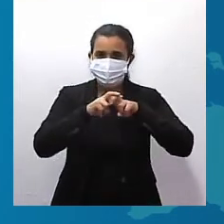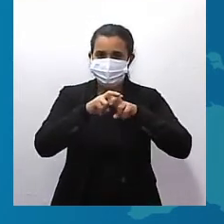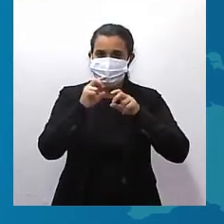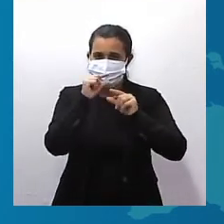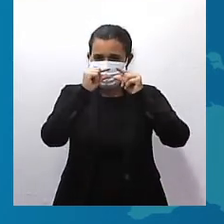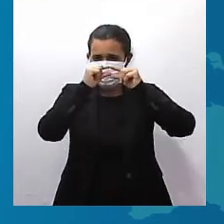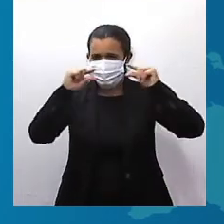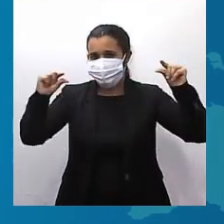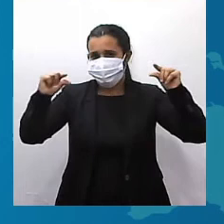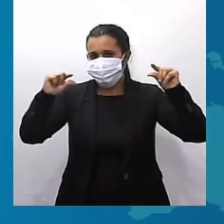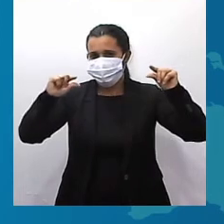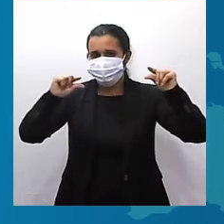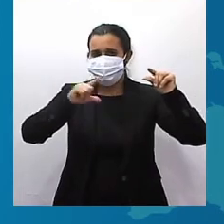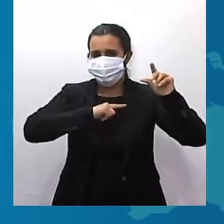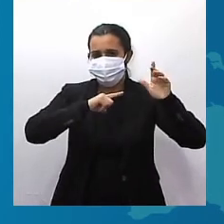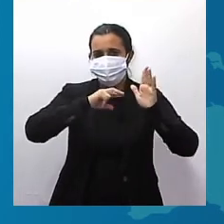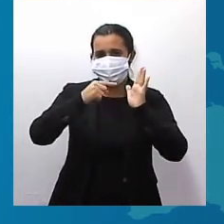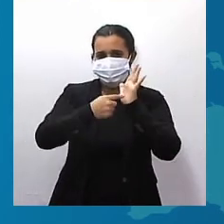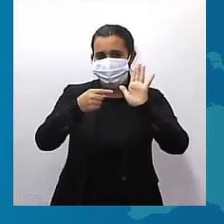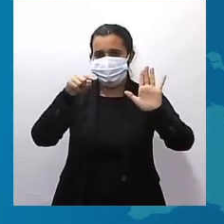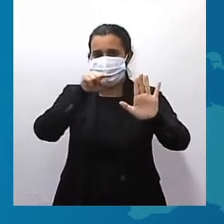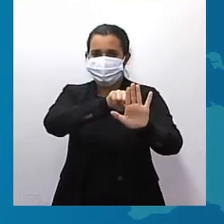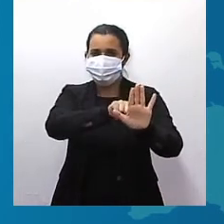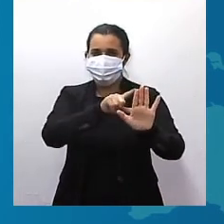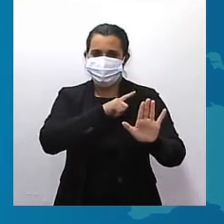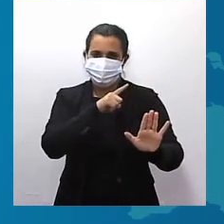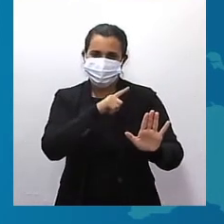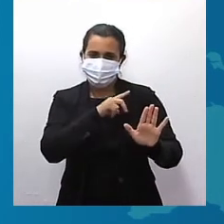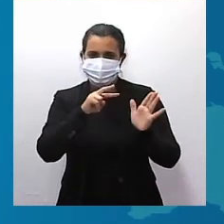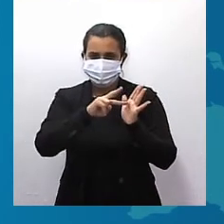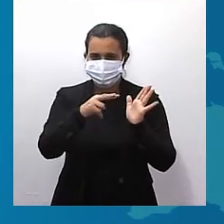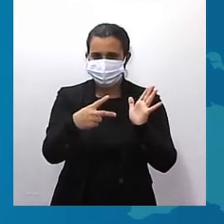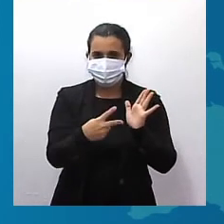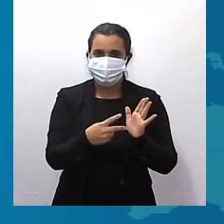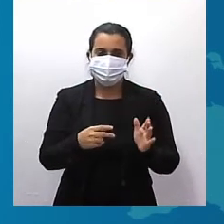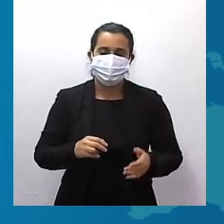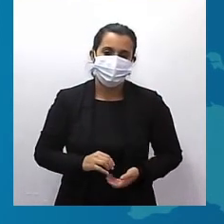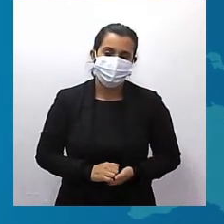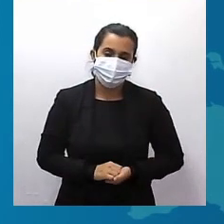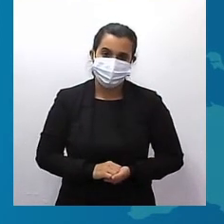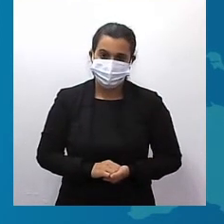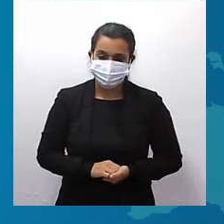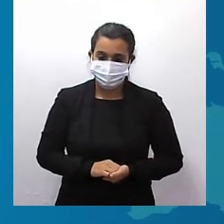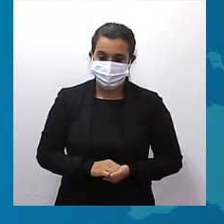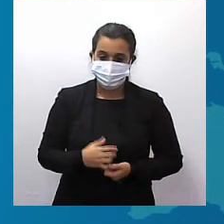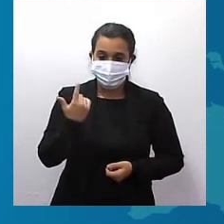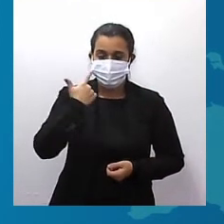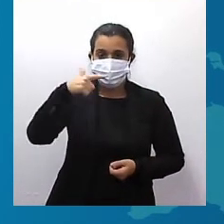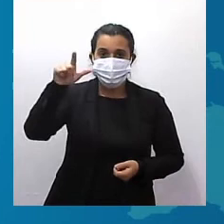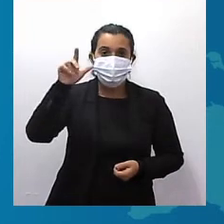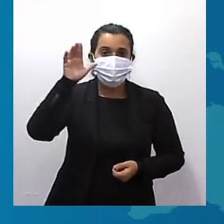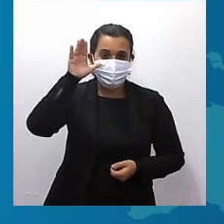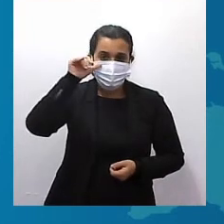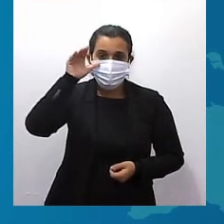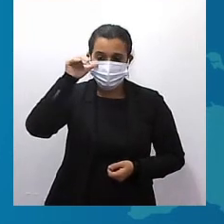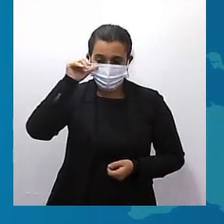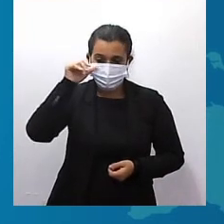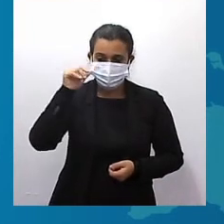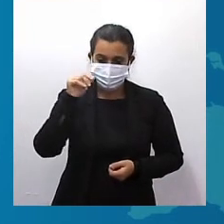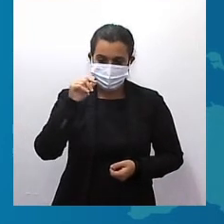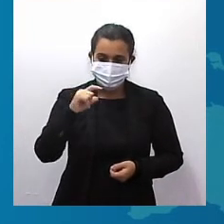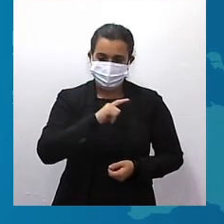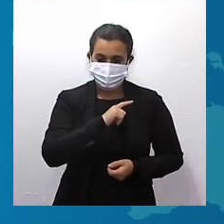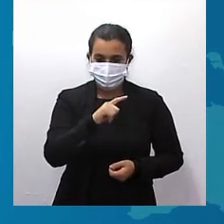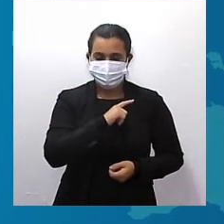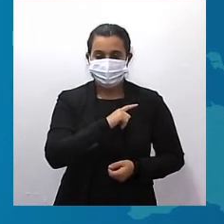melhor pelo país. Então, vamos seguindo. E uma outra curiosidade, a gente tem uma campanha